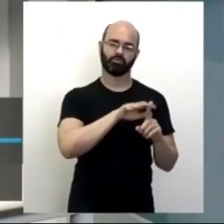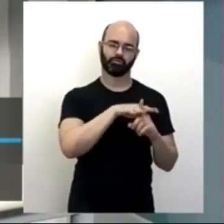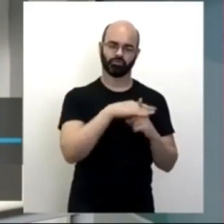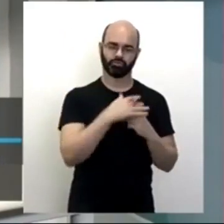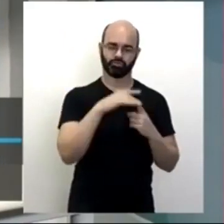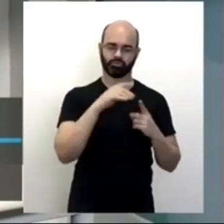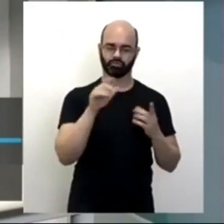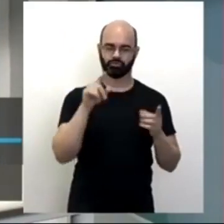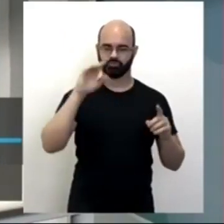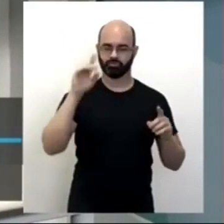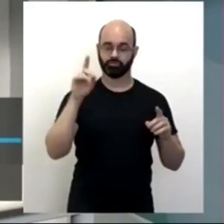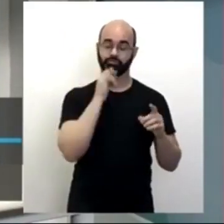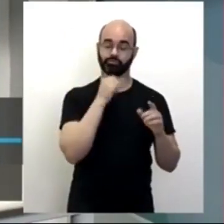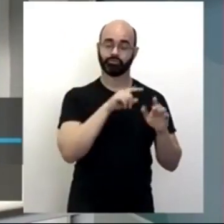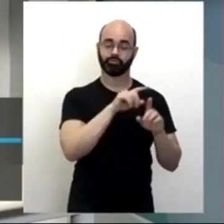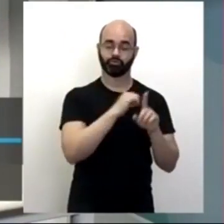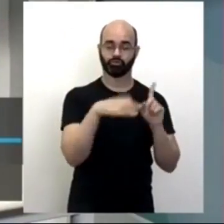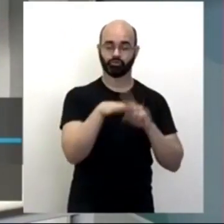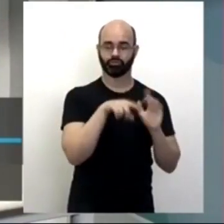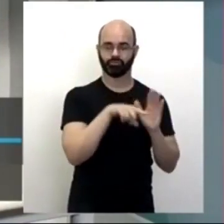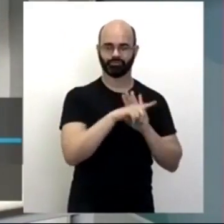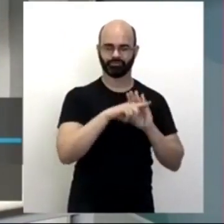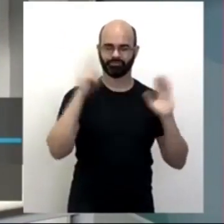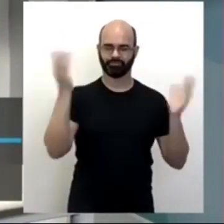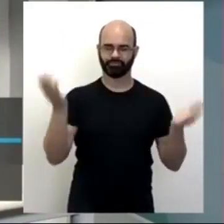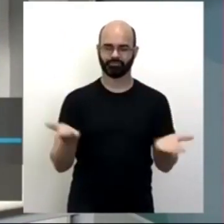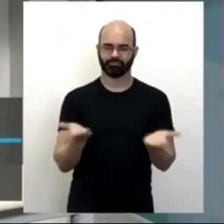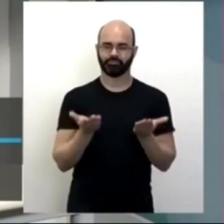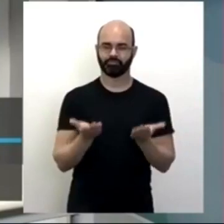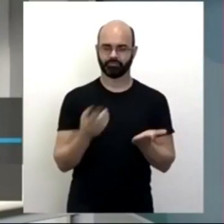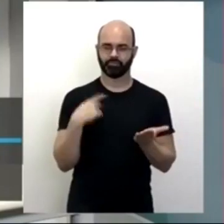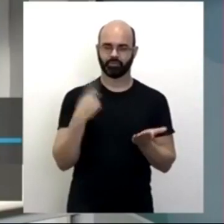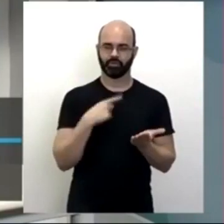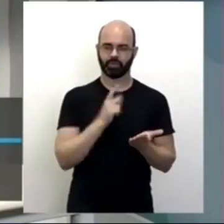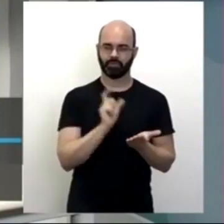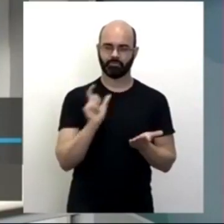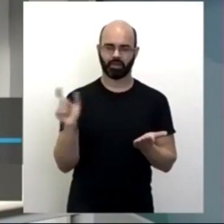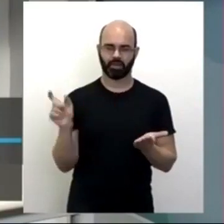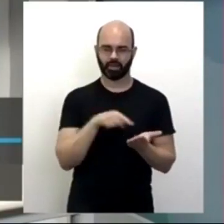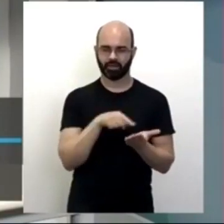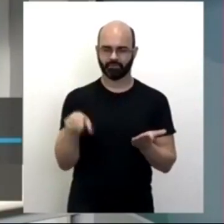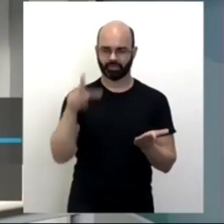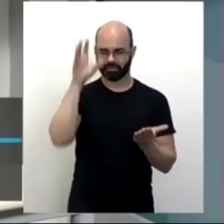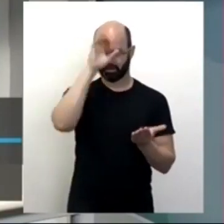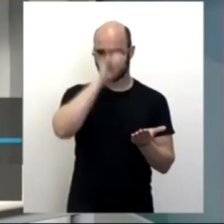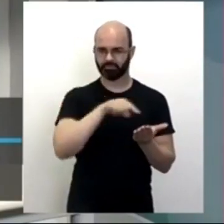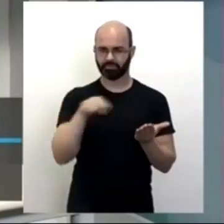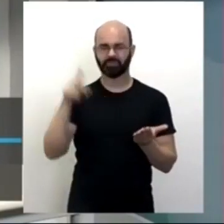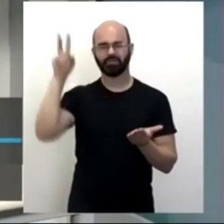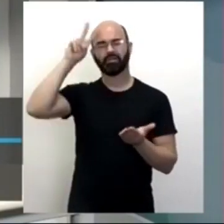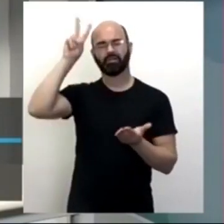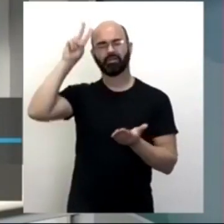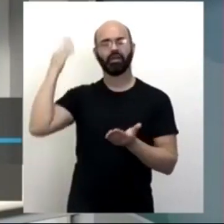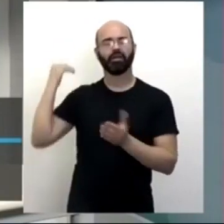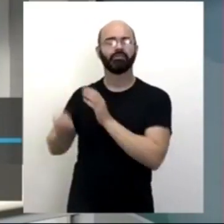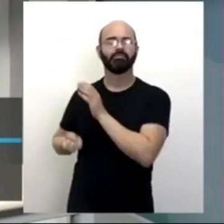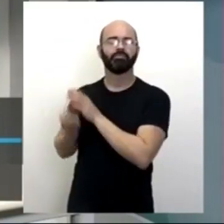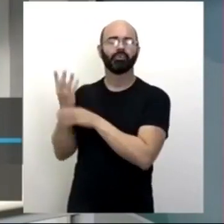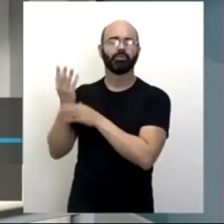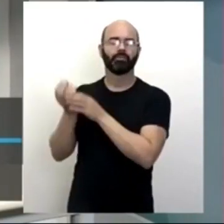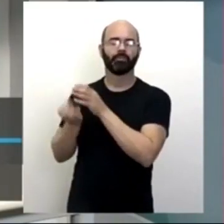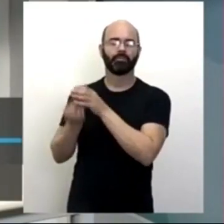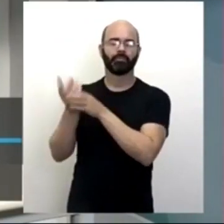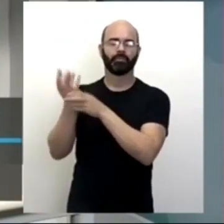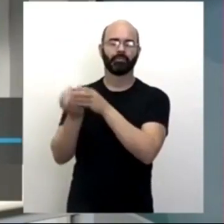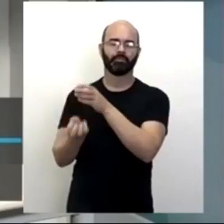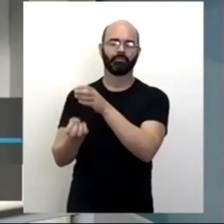a gente vai percebendo que essas palavras que existem no nosso cotidiano, elas nascem dentro da história. E compreender a história,